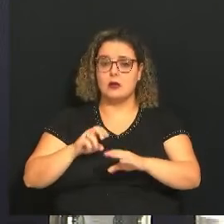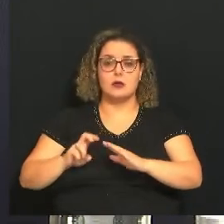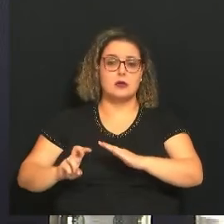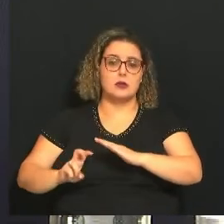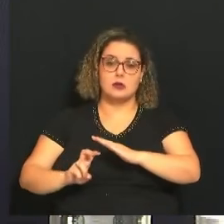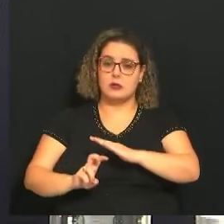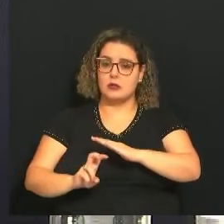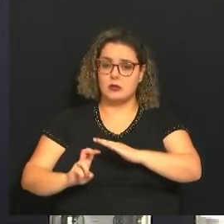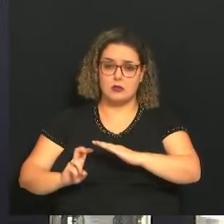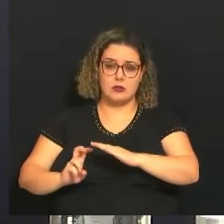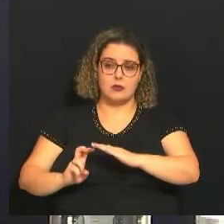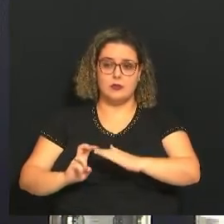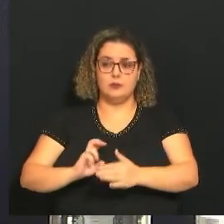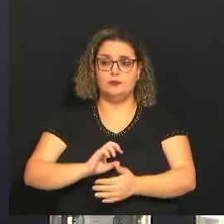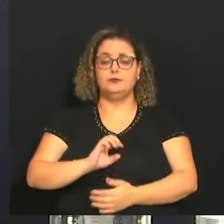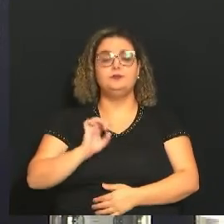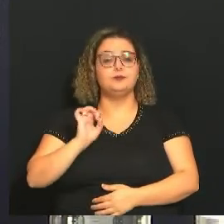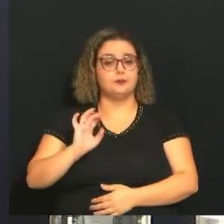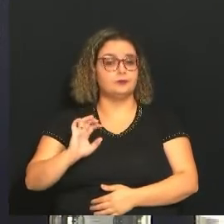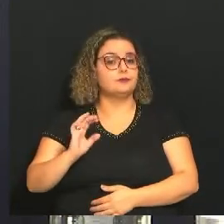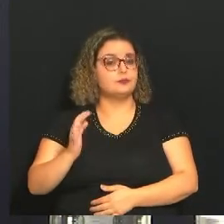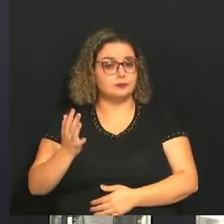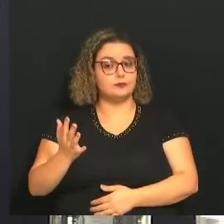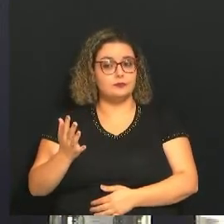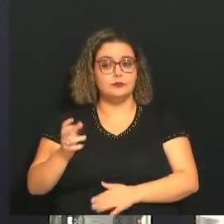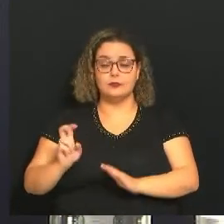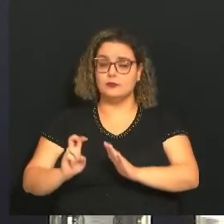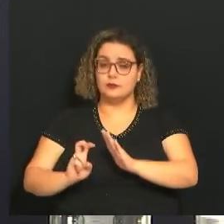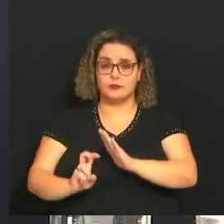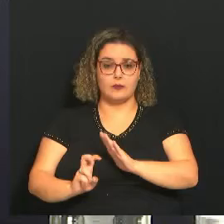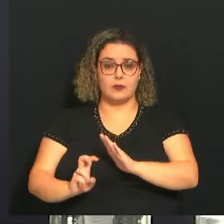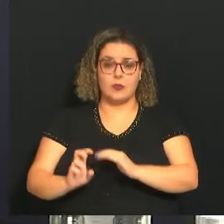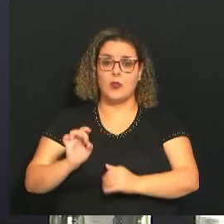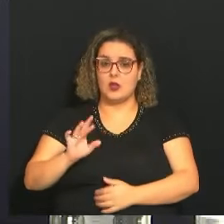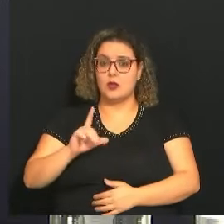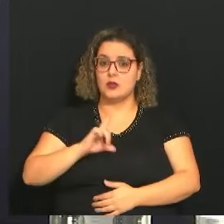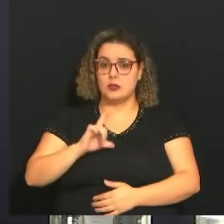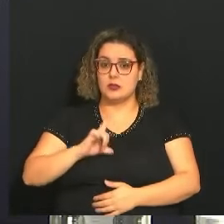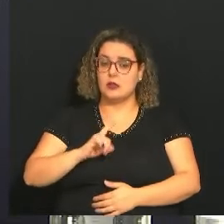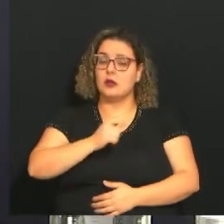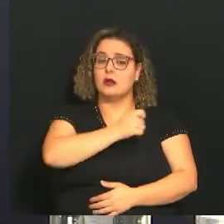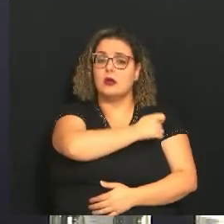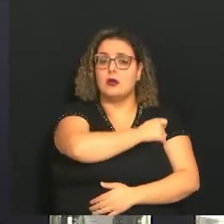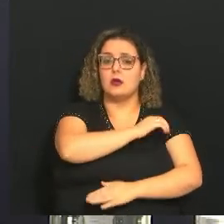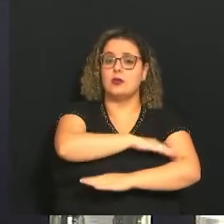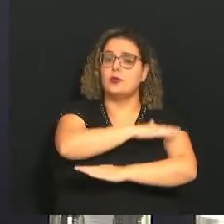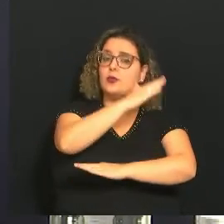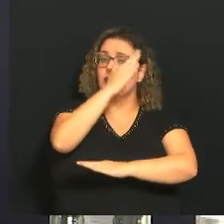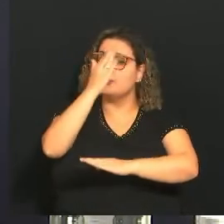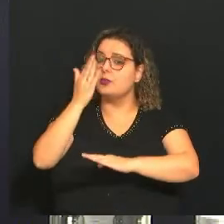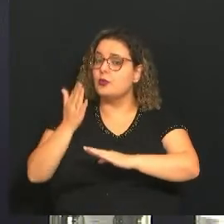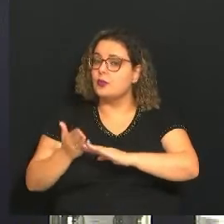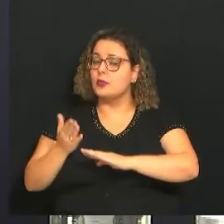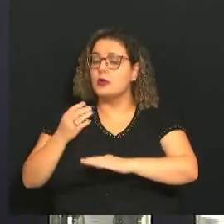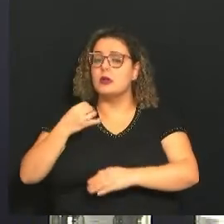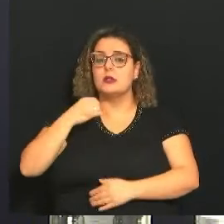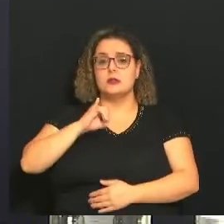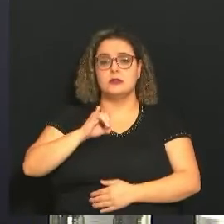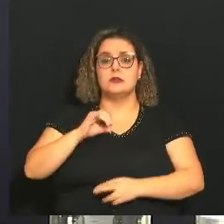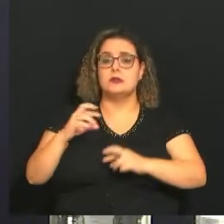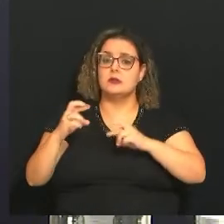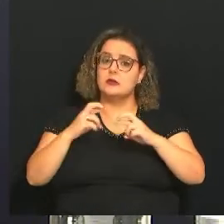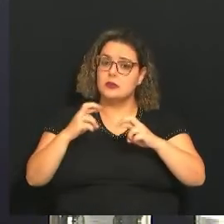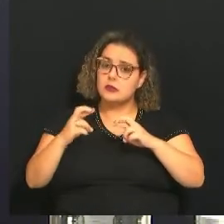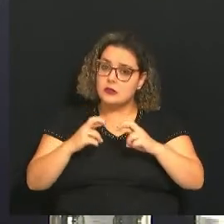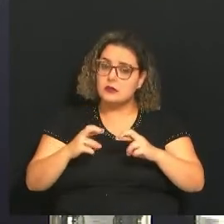creches, elas só funcionam, a creche, por exemplo, só tem condição de ter aula integral o dia inteiro se as monitoras